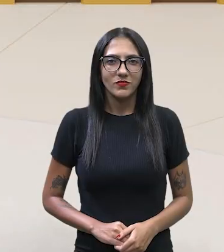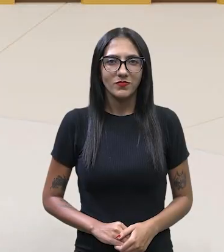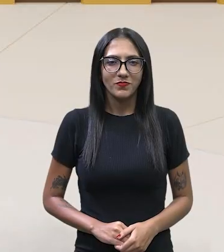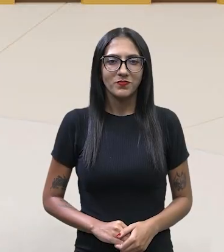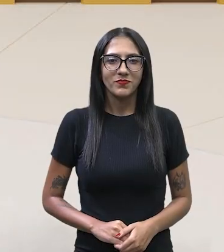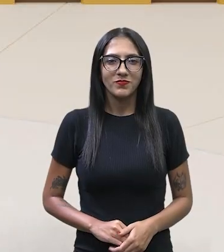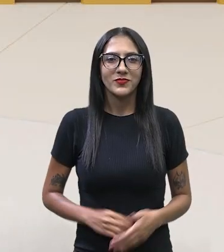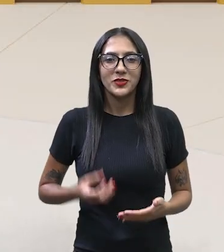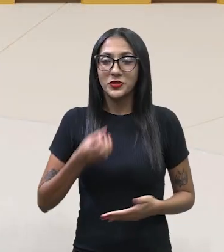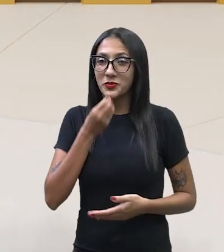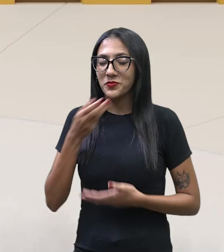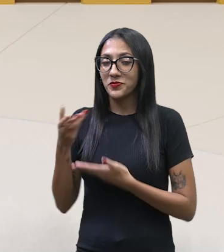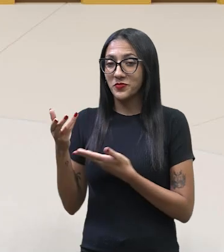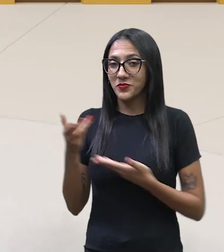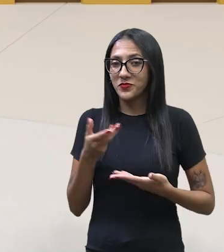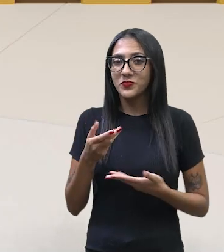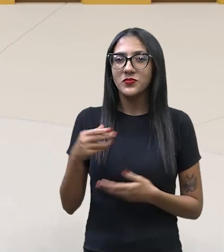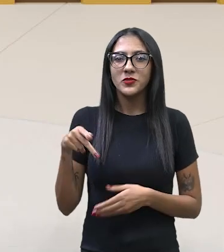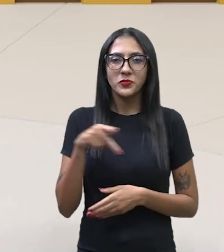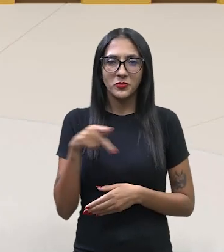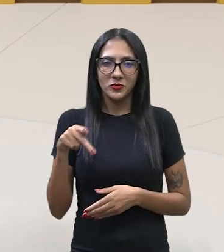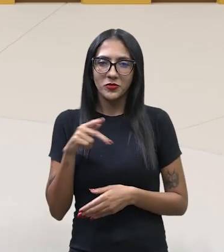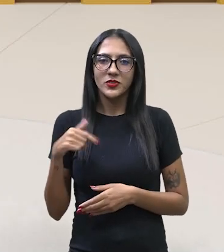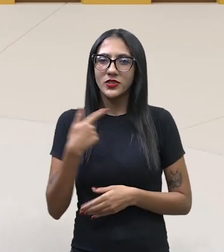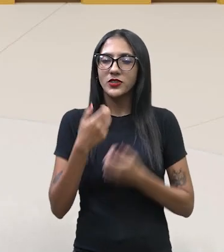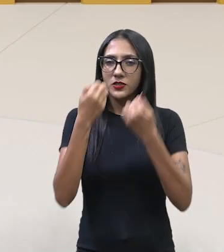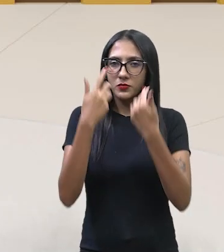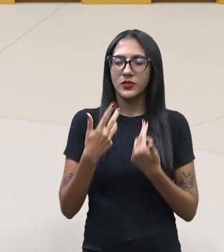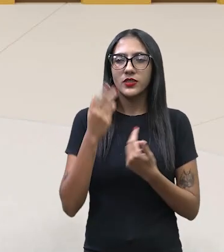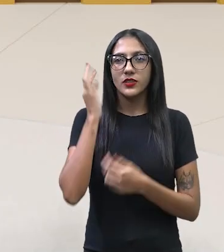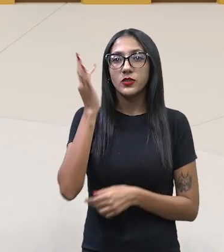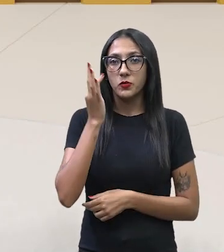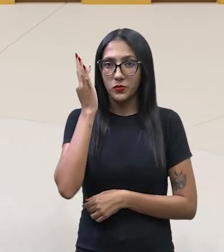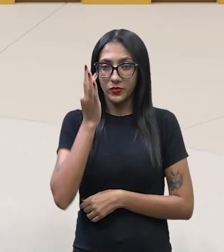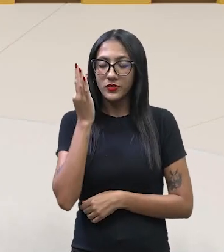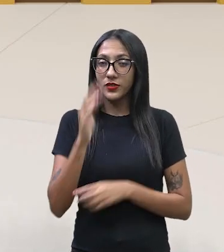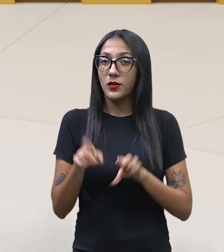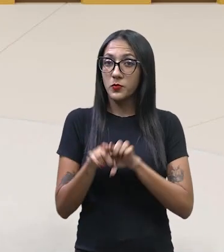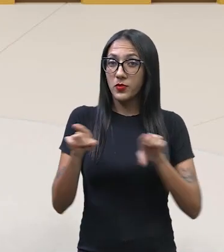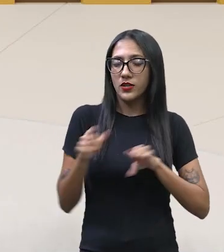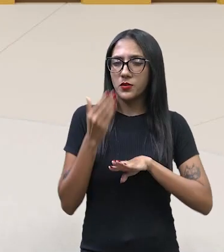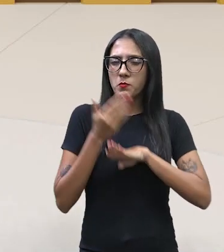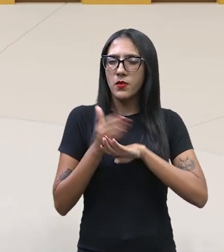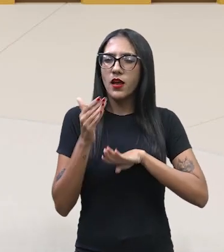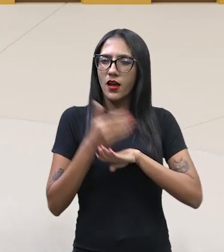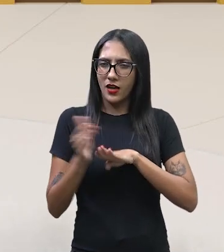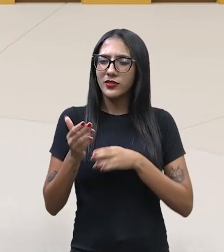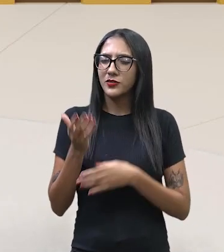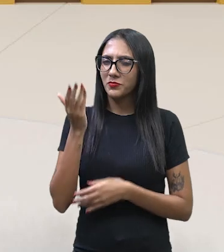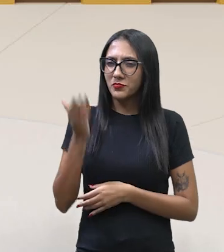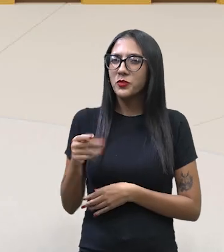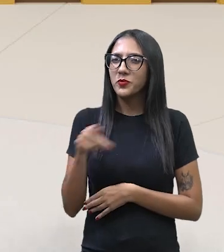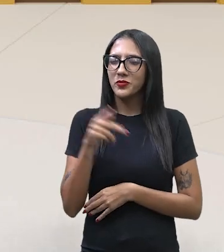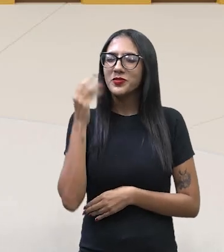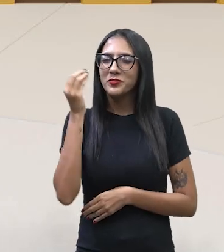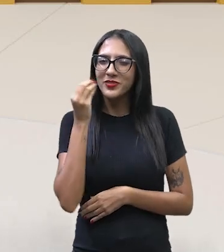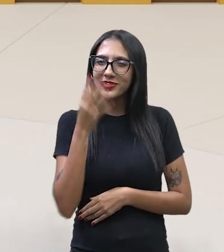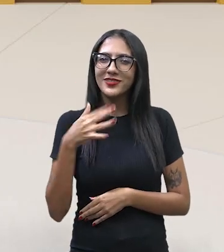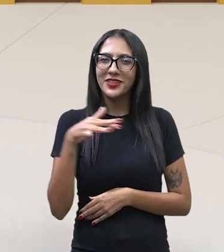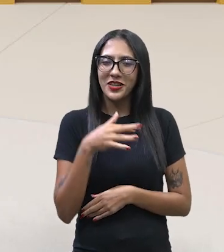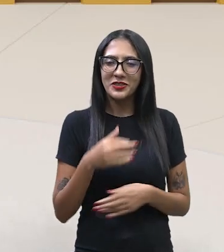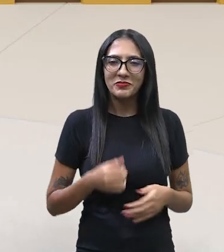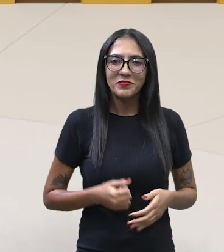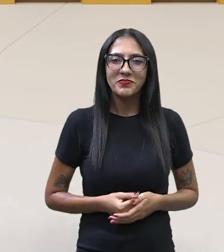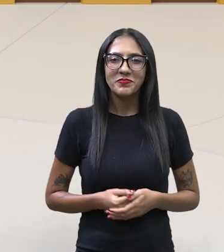Seja bem-vinda, professora Manuela. Como a gente estava falando, de teoria a gente entende, né? Mas na prática a gente deixa para quem sabe. Seja bem-vinda, tá, professora?